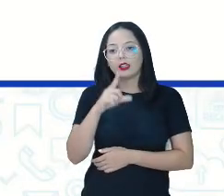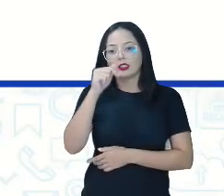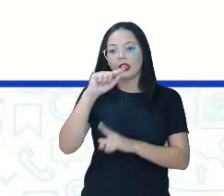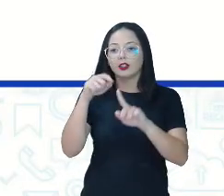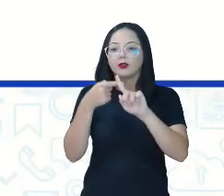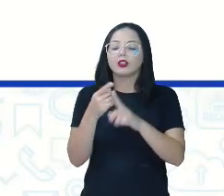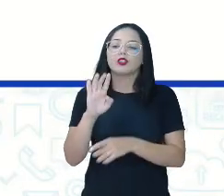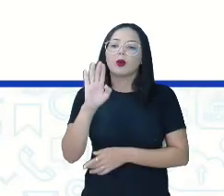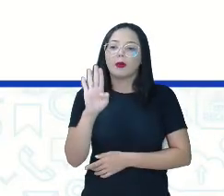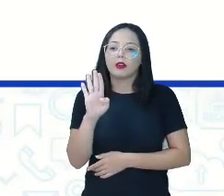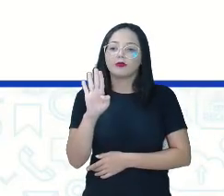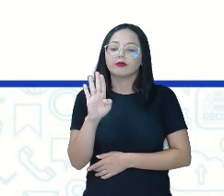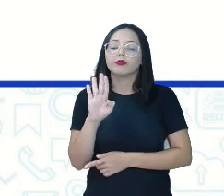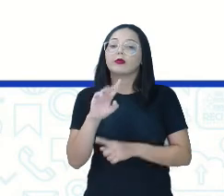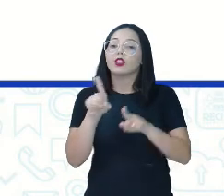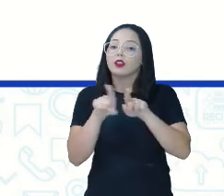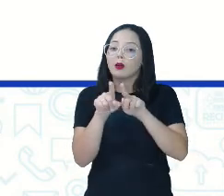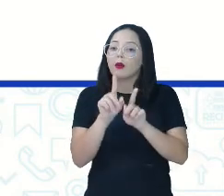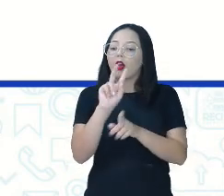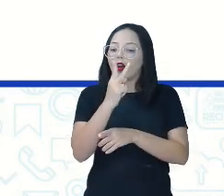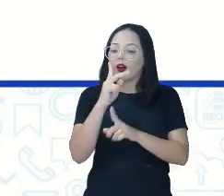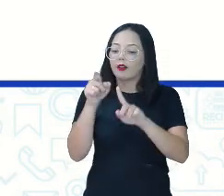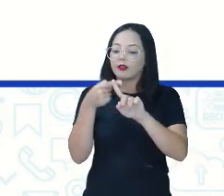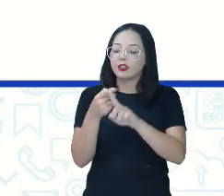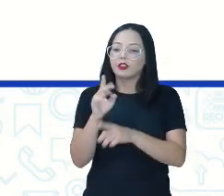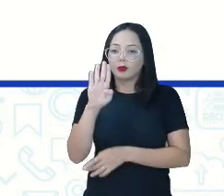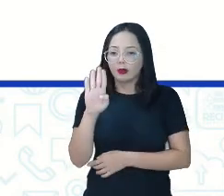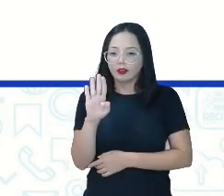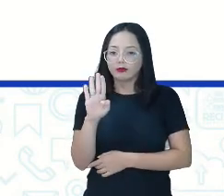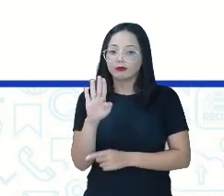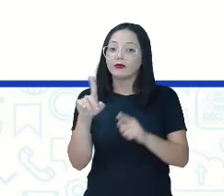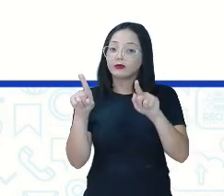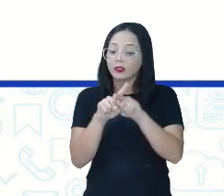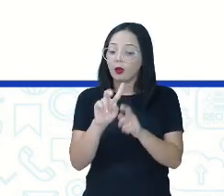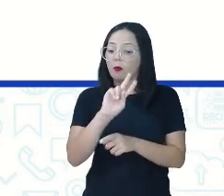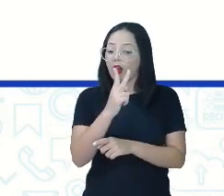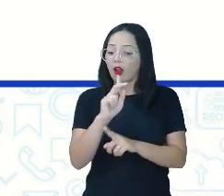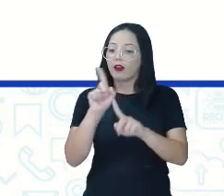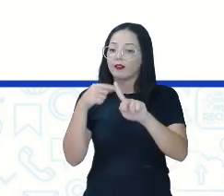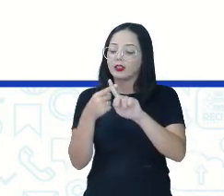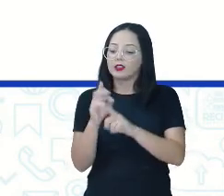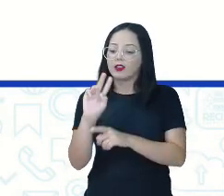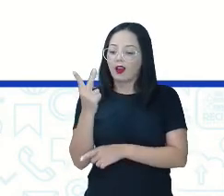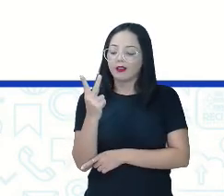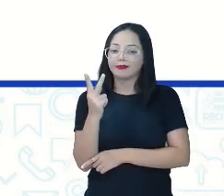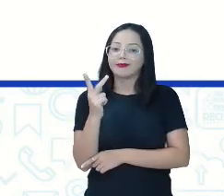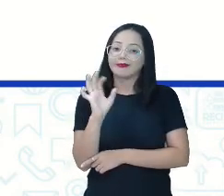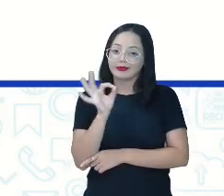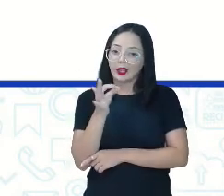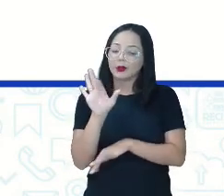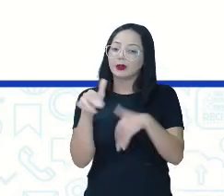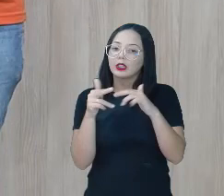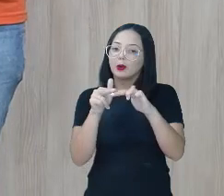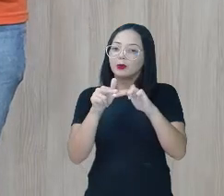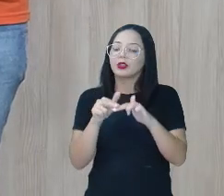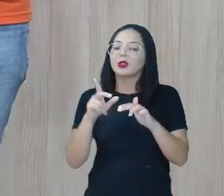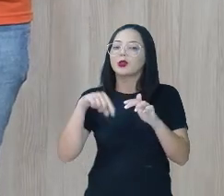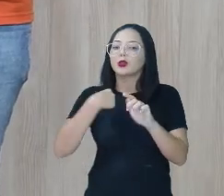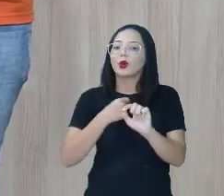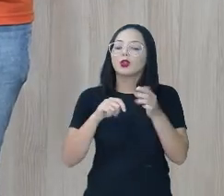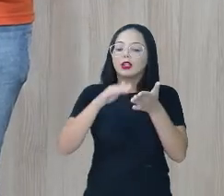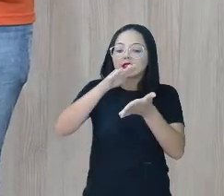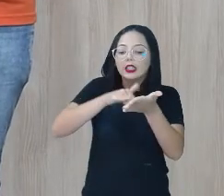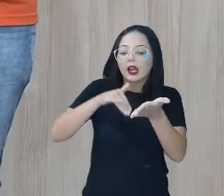7 vezes B, embaixo eu tenho H vezes B, e depois eu tenho H vezes H. Então, a gente vai